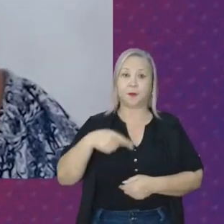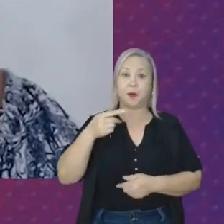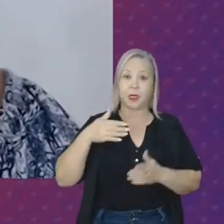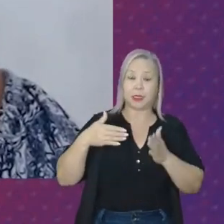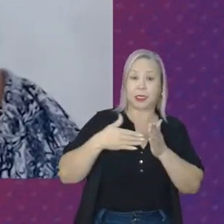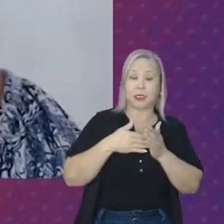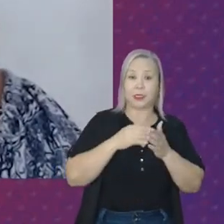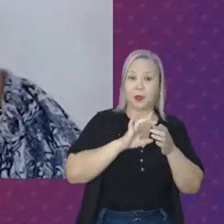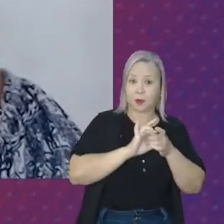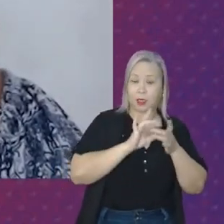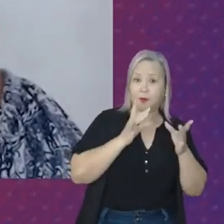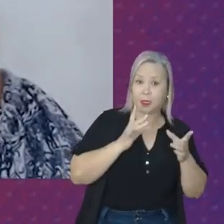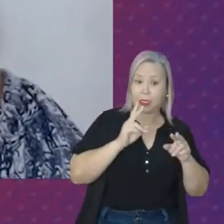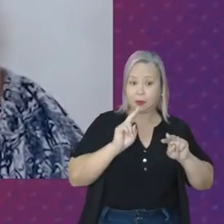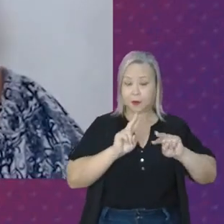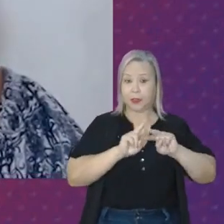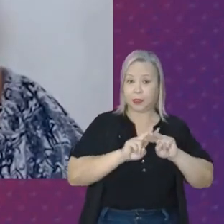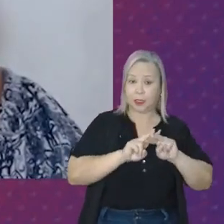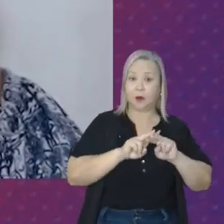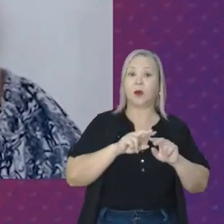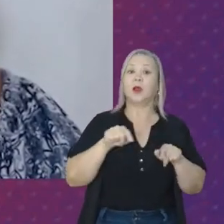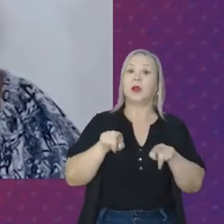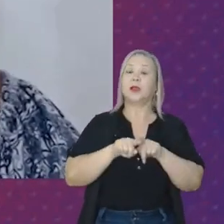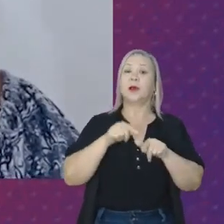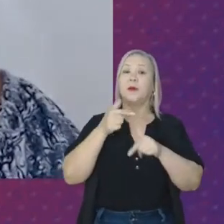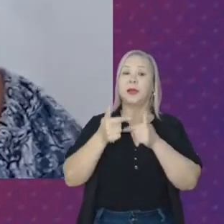da liberdade, mas que também que trabalhe